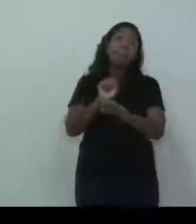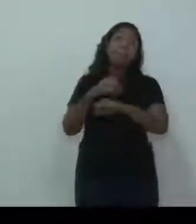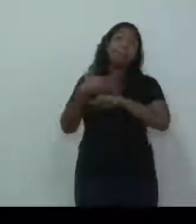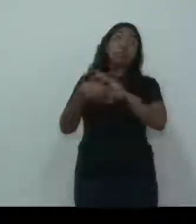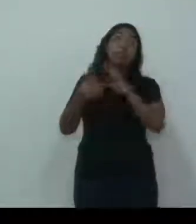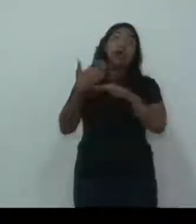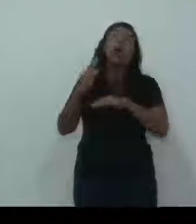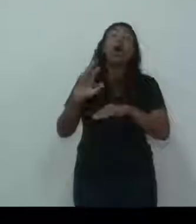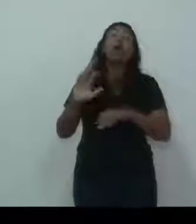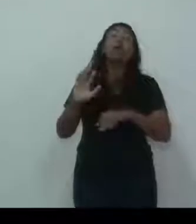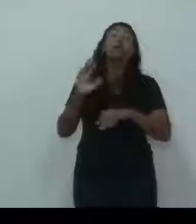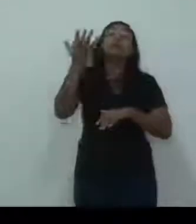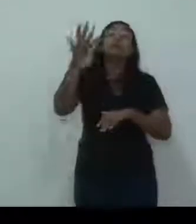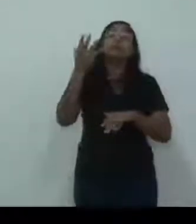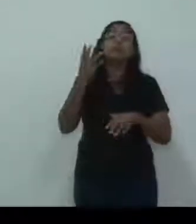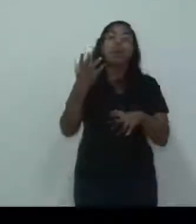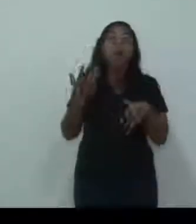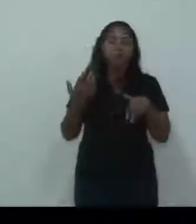ação, para tomar uma atitude?